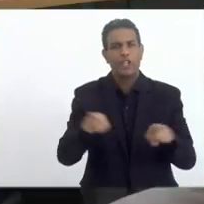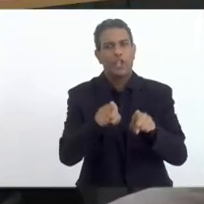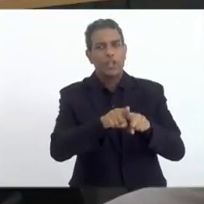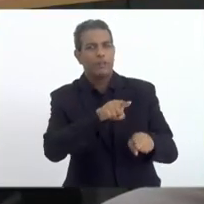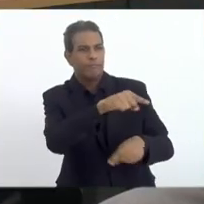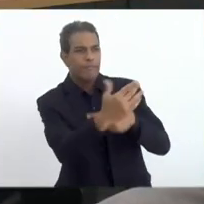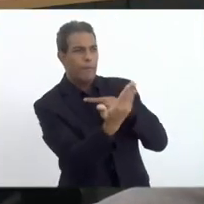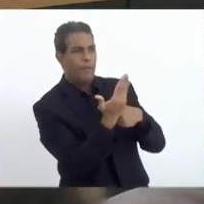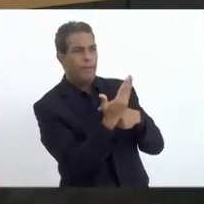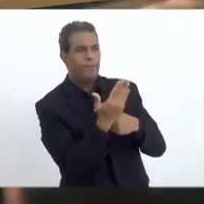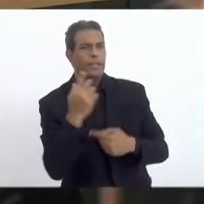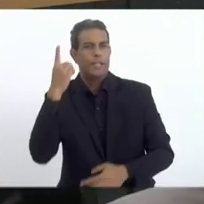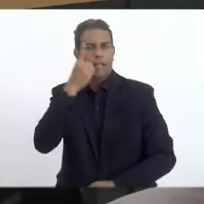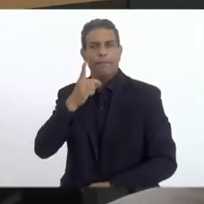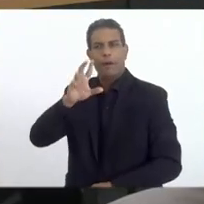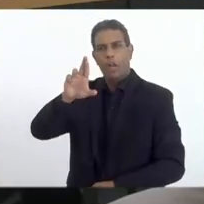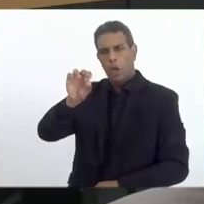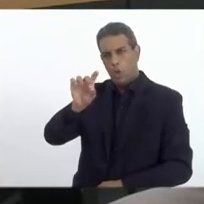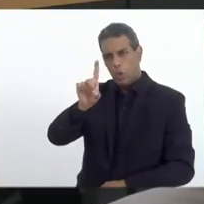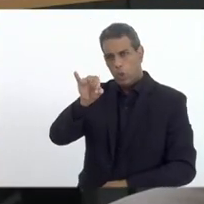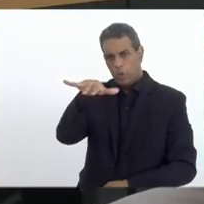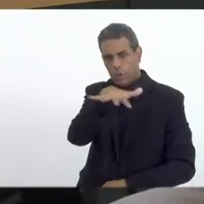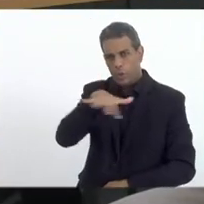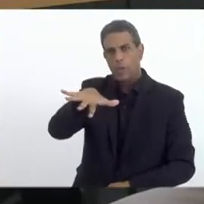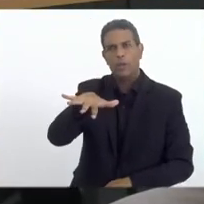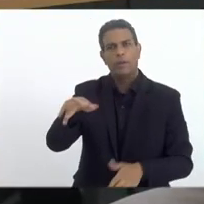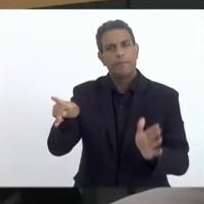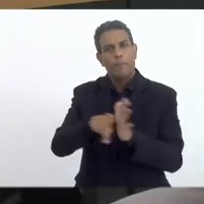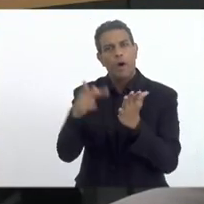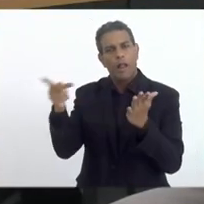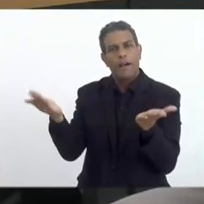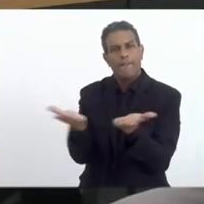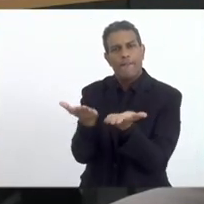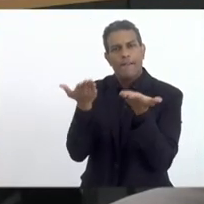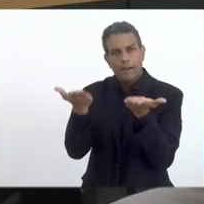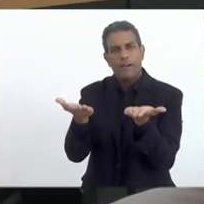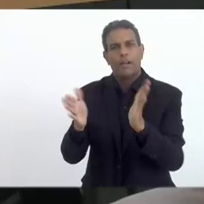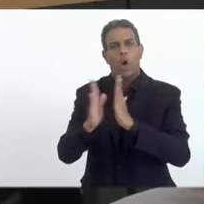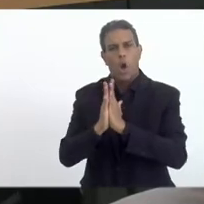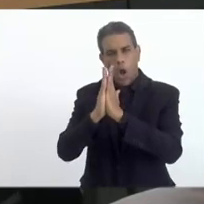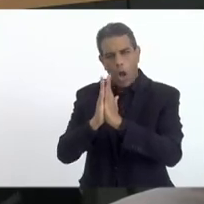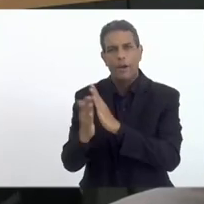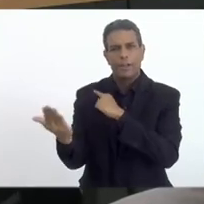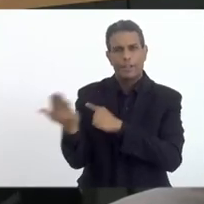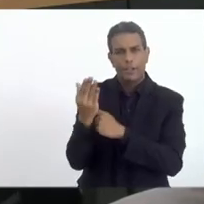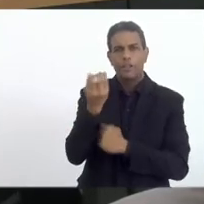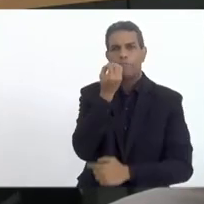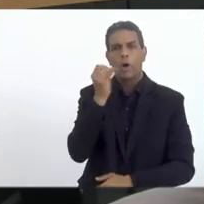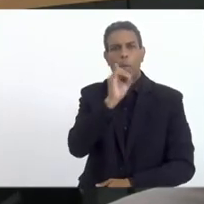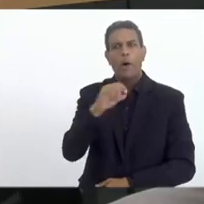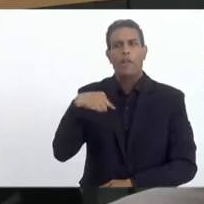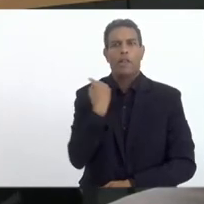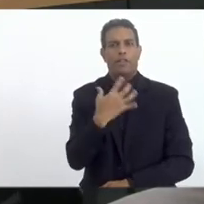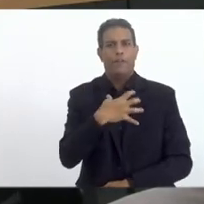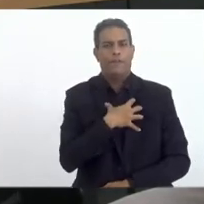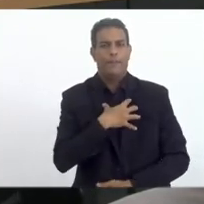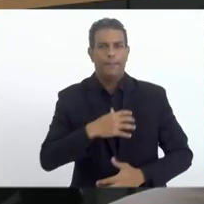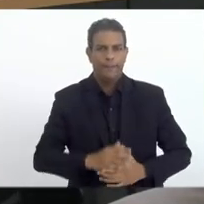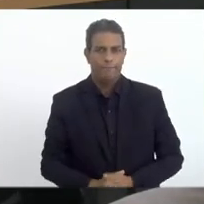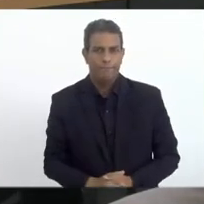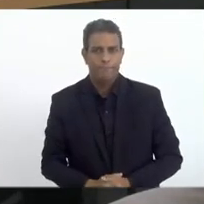e o nosso Rodrigo Amorim. Meu amigo evangélico eu faço de propósito, né? Porque as orações dele são muito importantes para a gente.